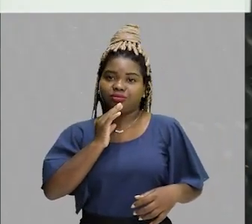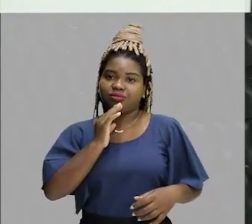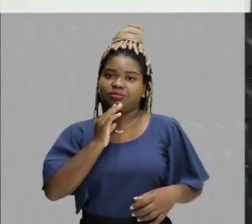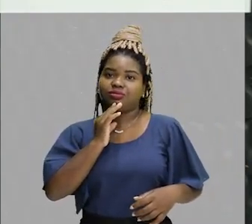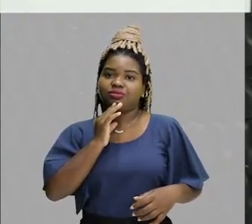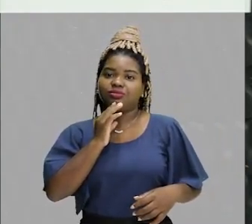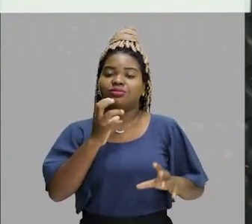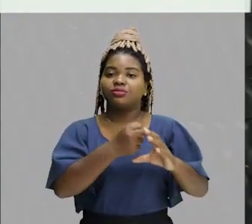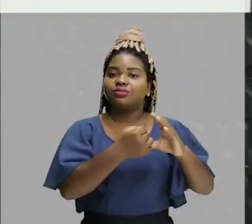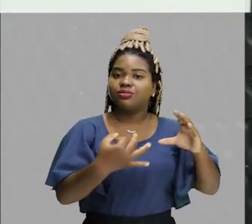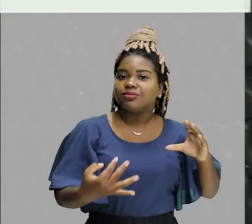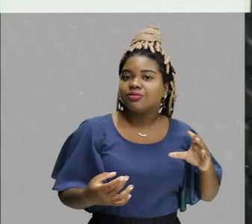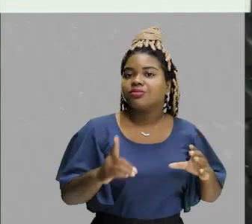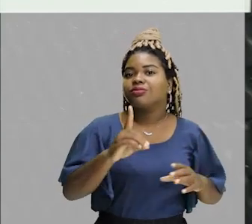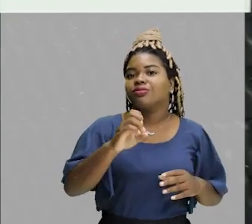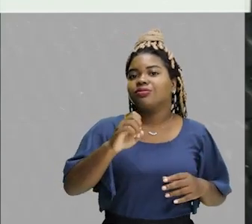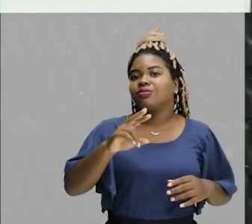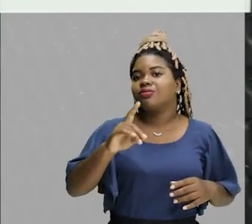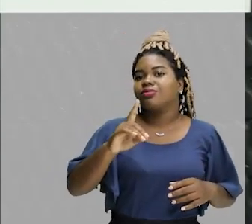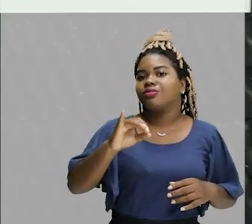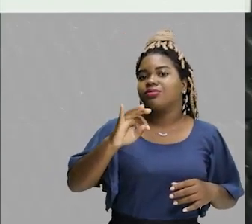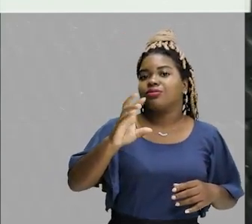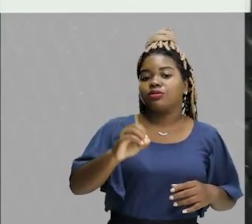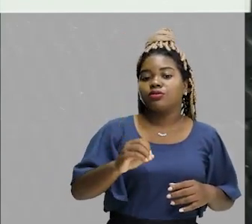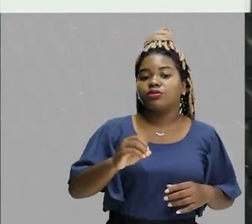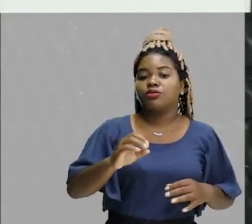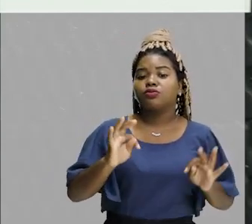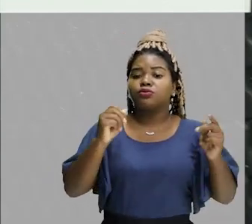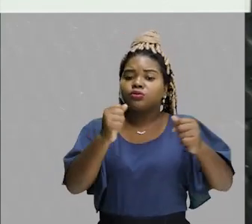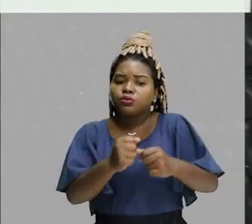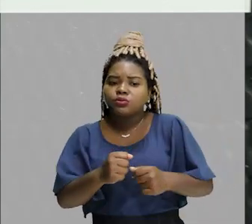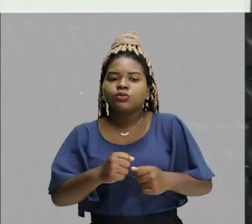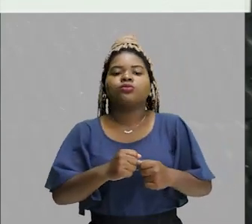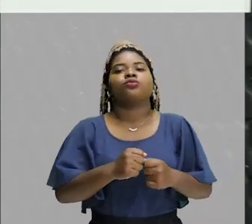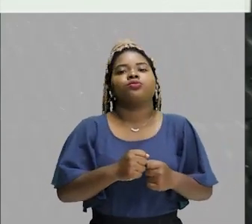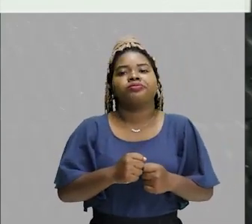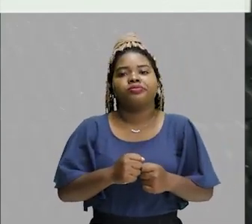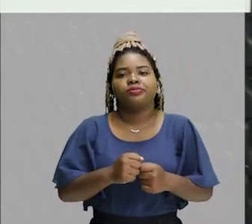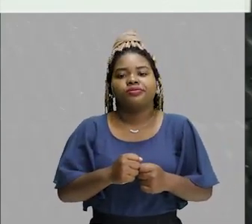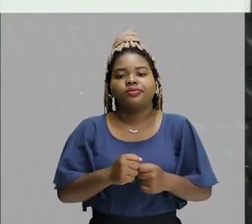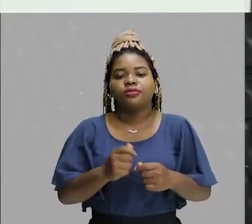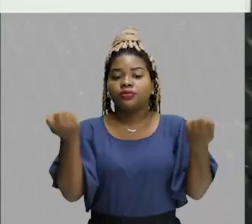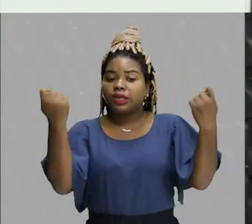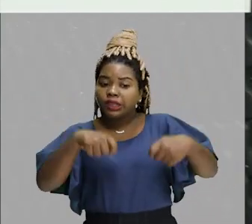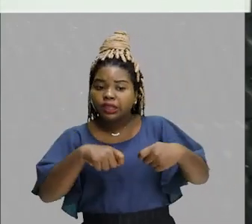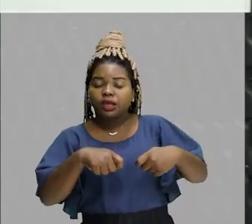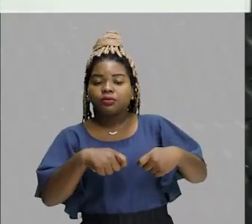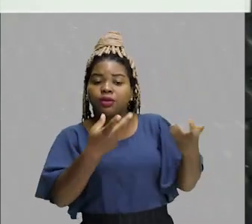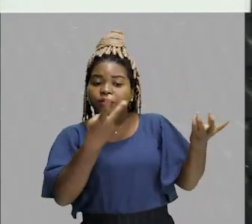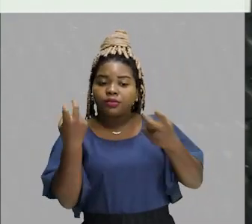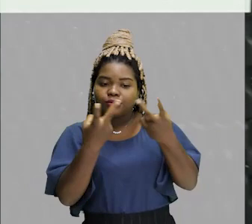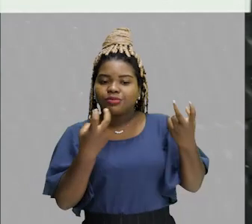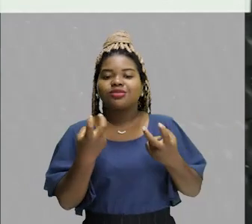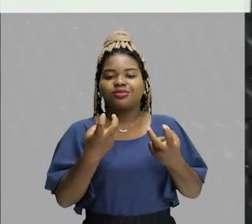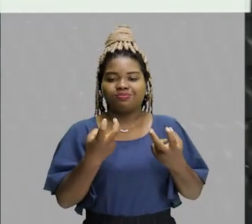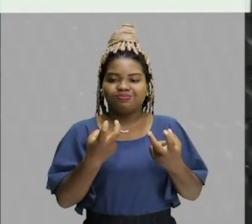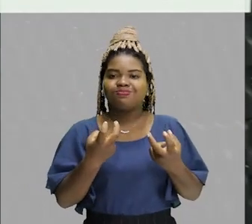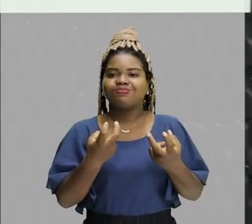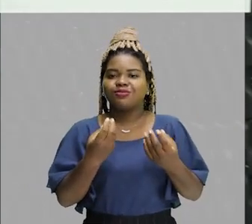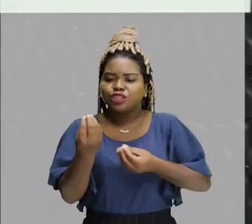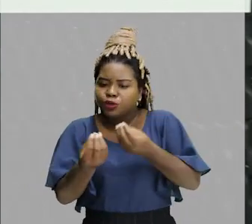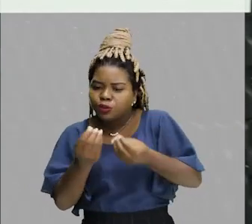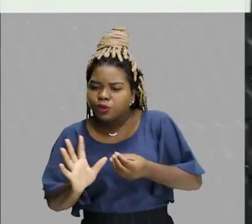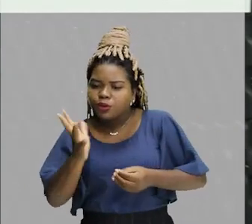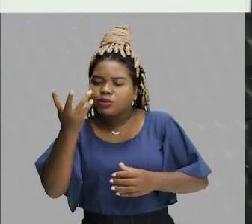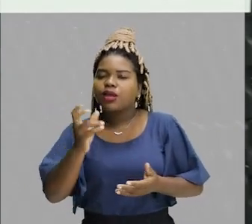silogismo dedutivo e tudo isso junto vai te ajudando a reconhecer este silogismo quando ele aparece em algum lugar.